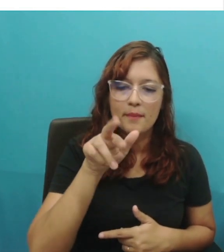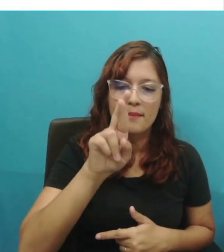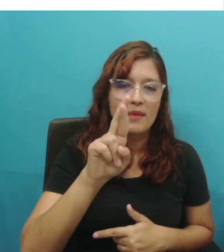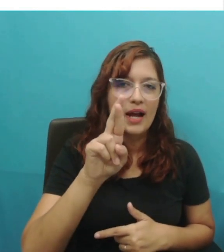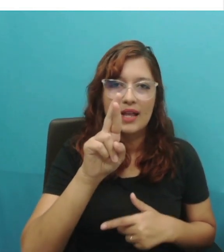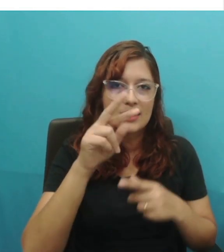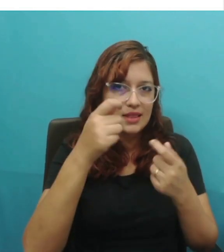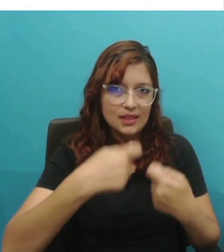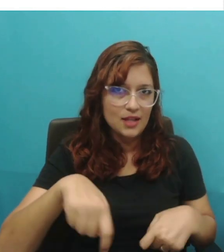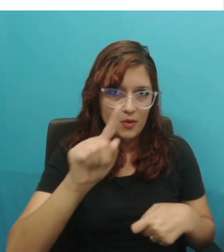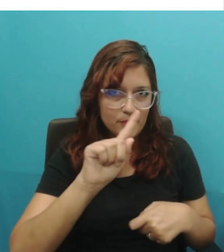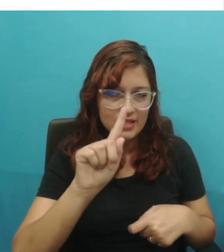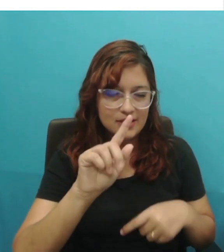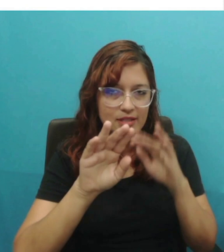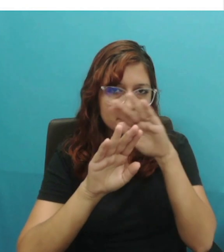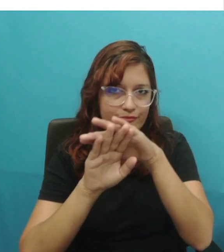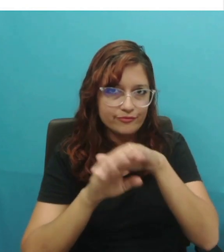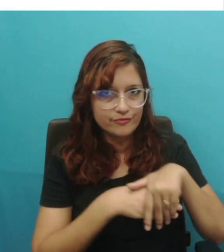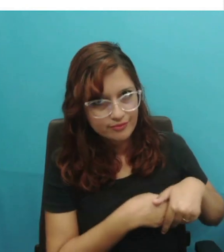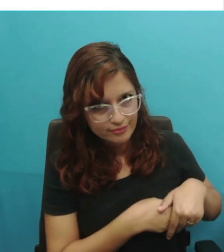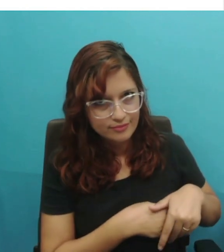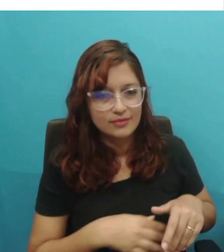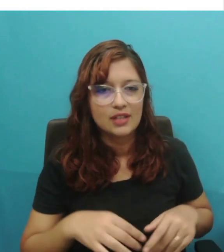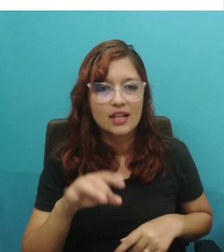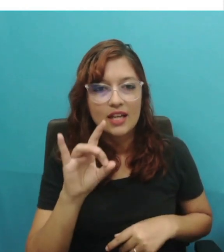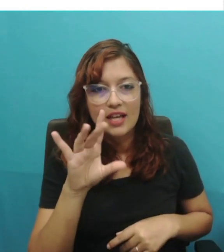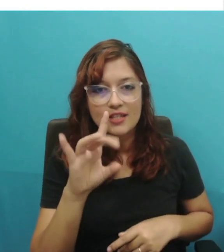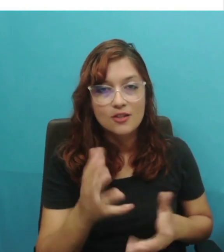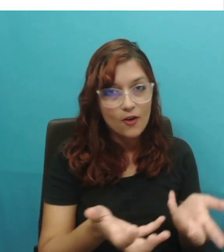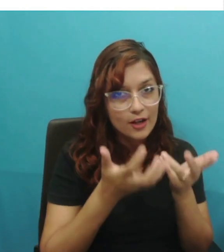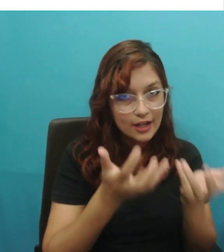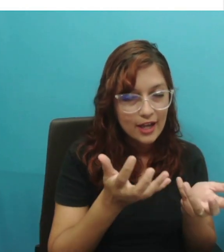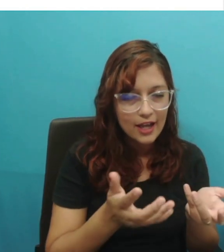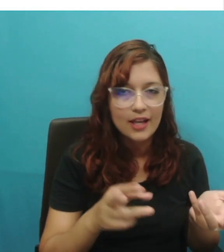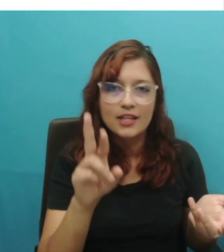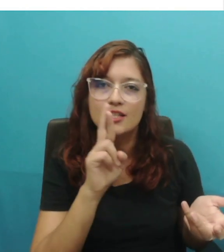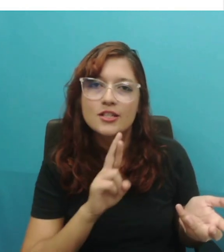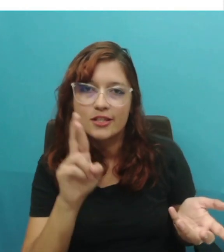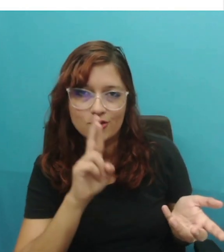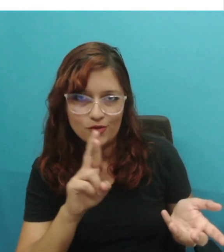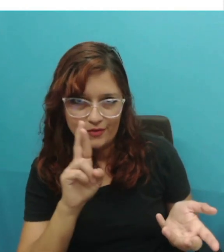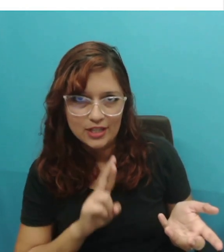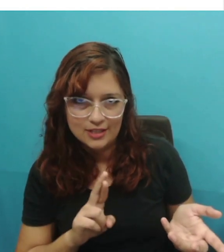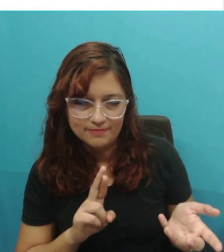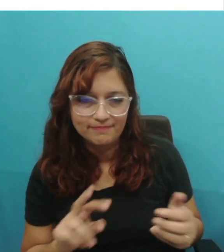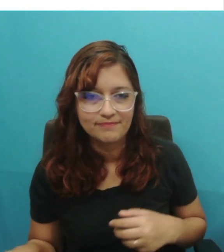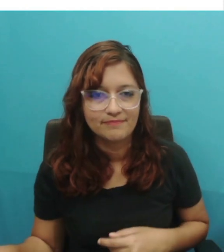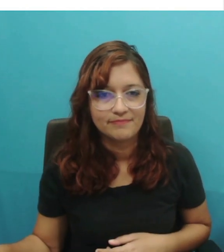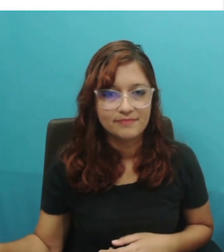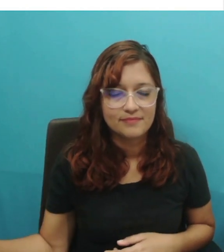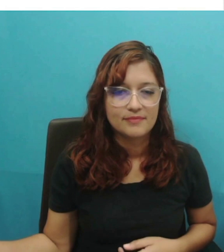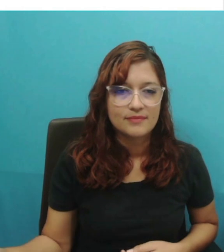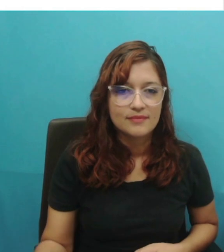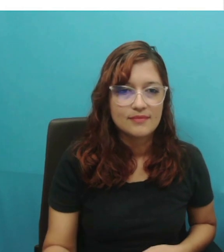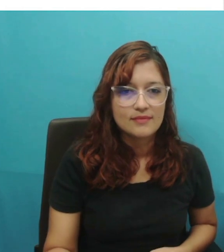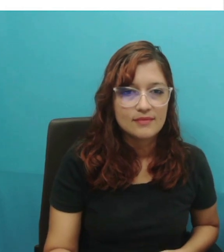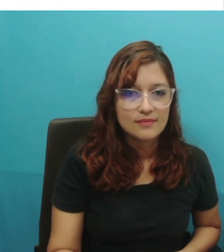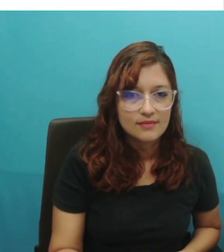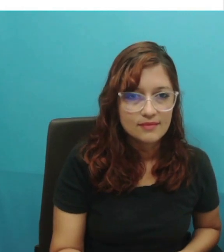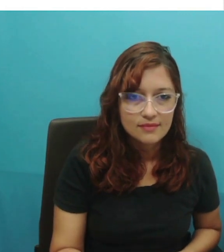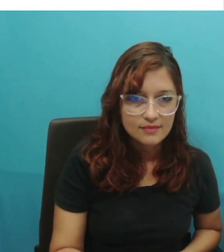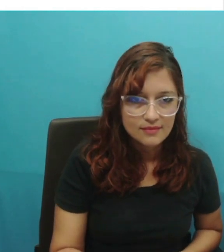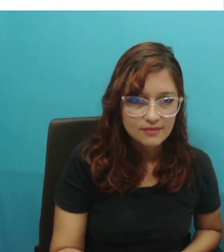o tomar já está incorporado, eu não preciso sinalizar. Quero sorvete.